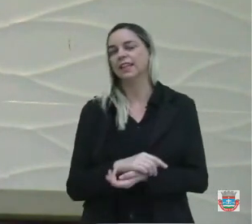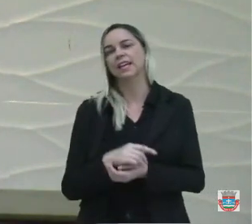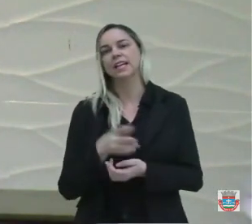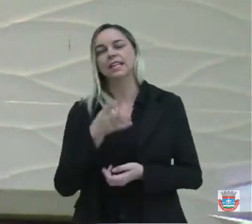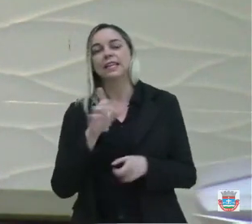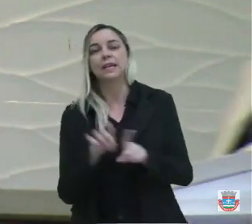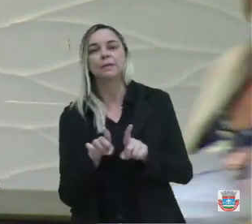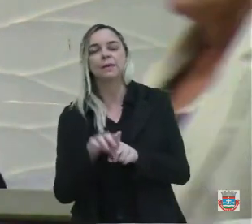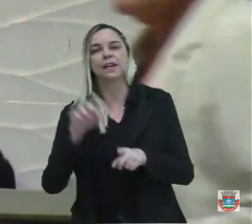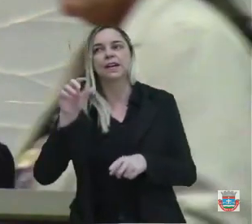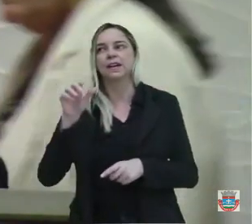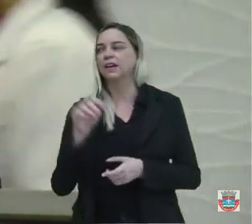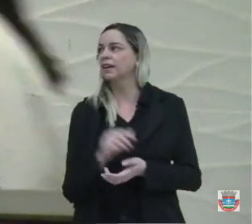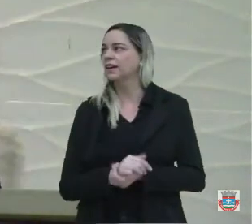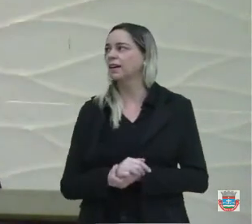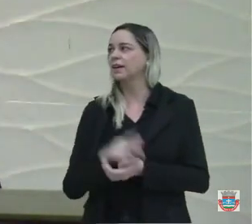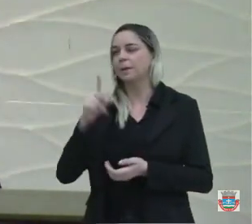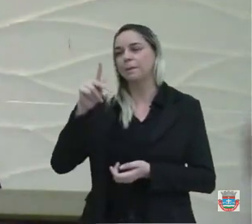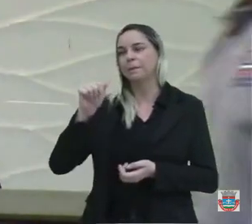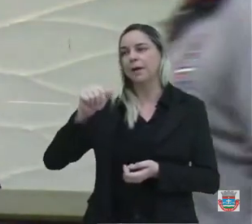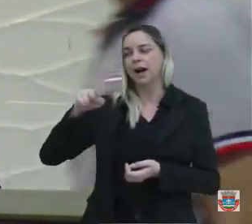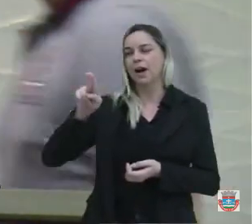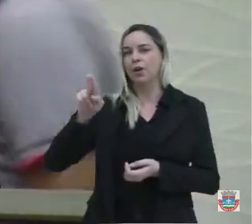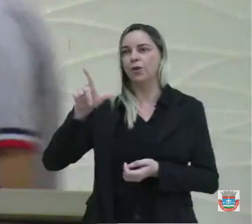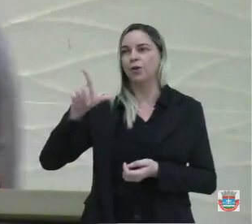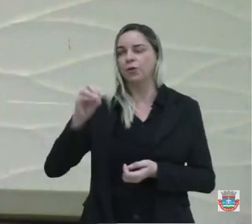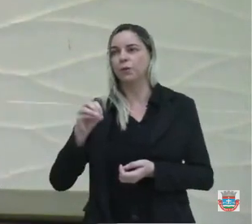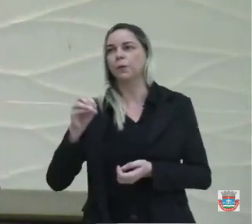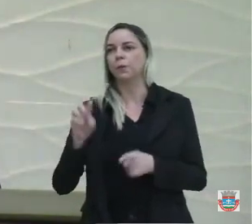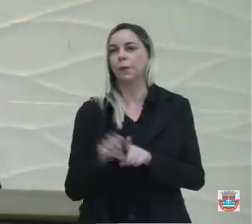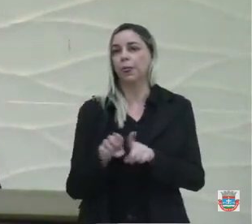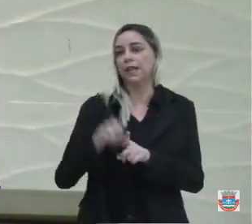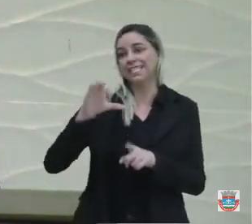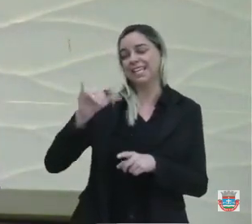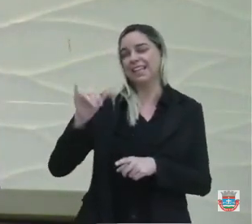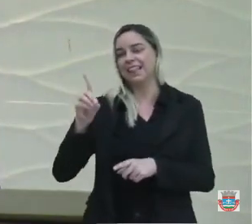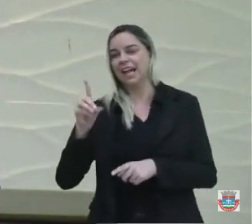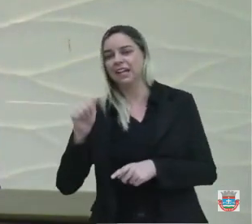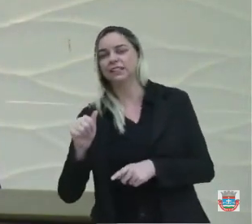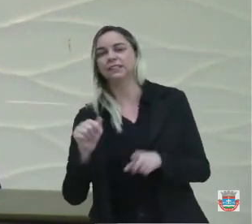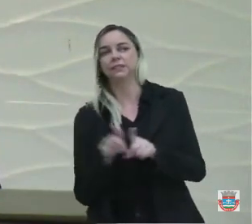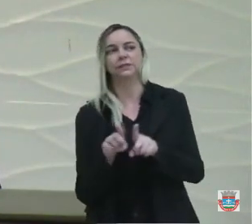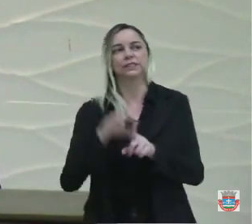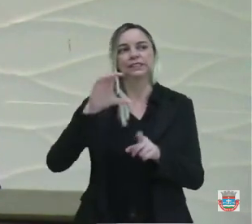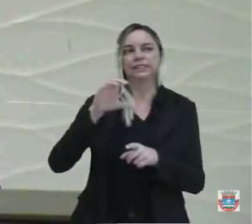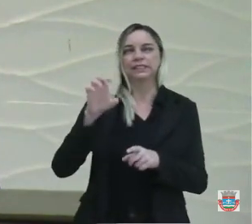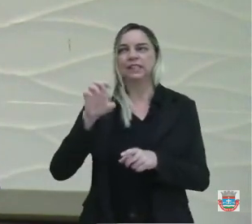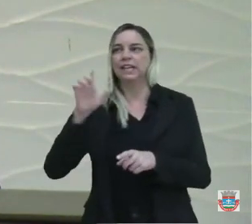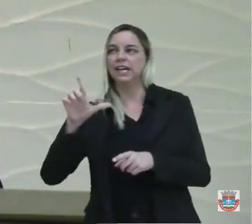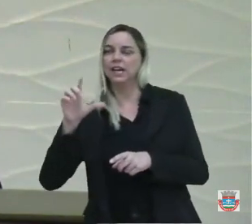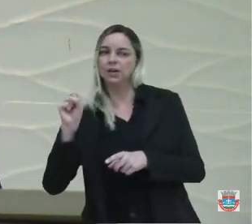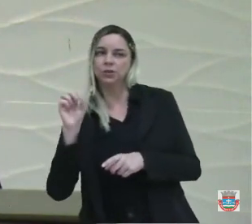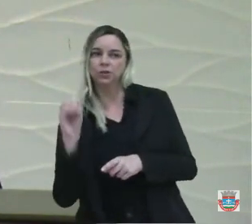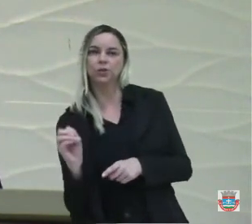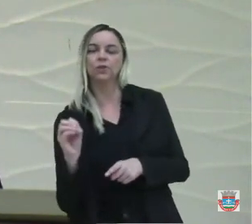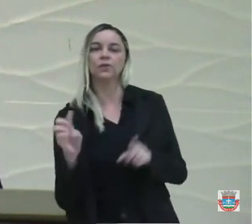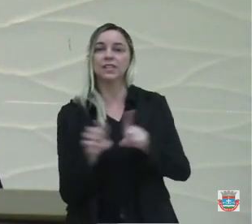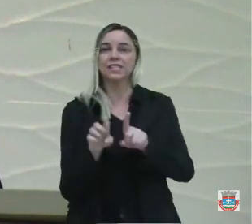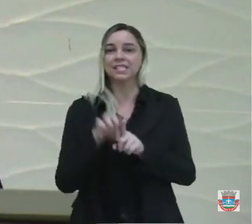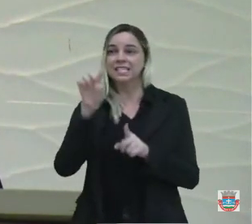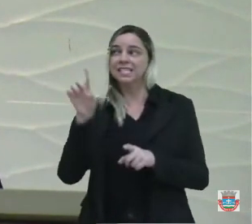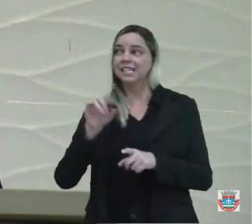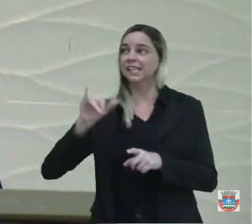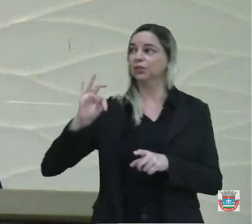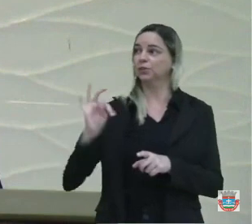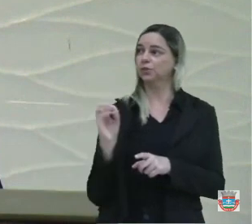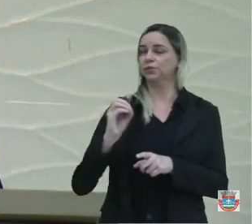César, Paulinho do Sindicato, Aparecida Lima, Cida, a Celso Machado, garçom, né? Zita Almeida, que